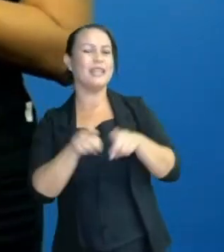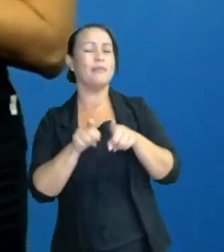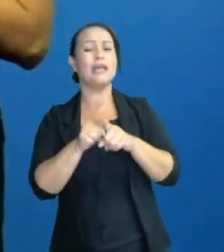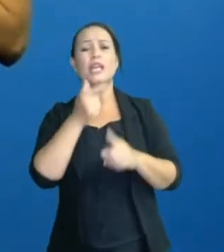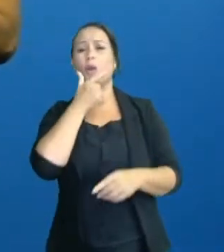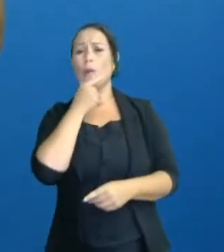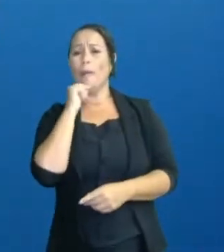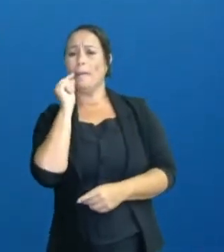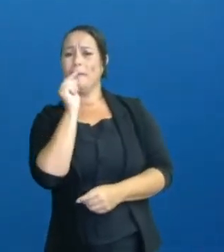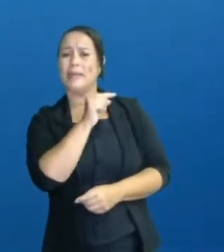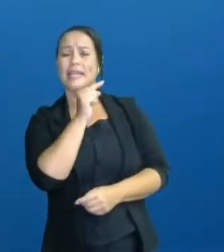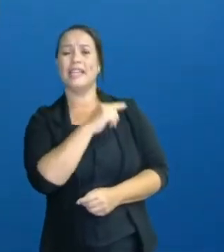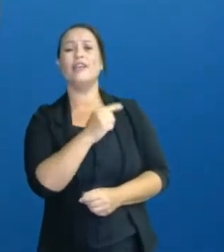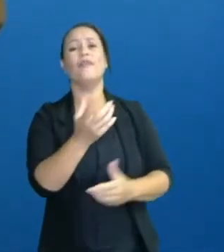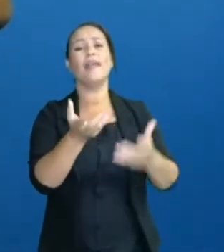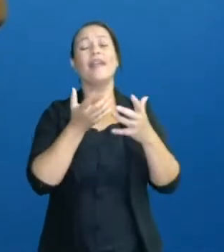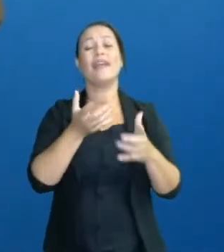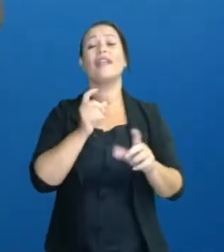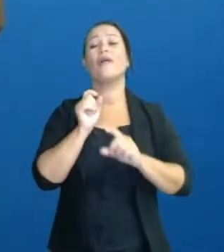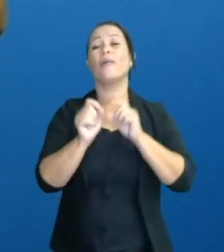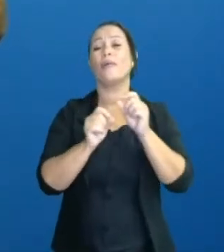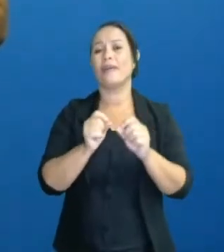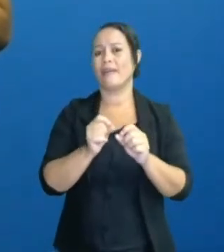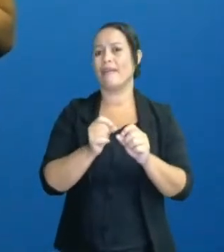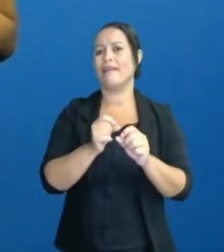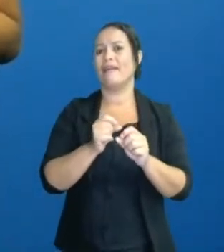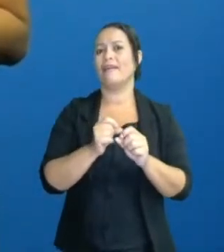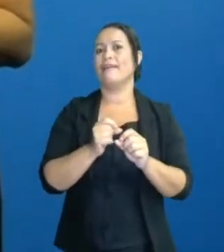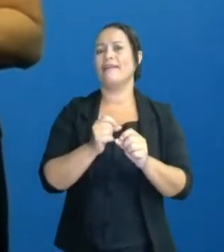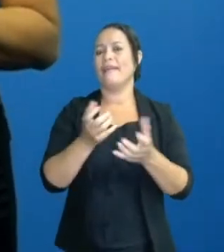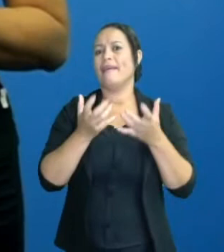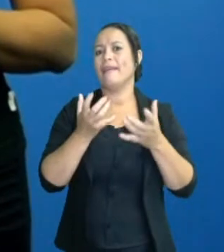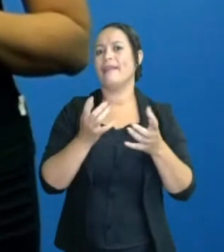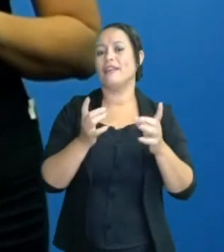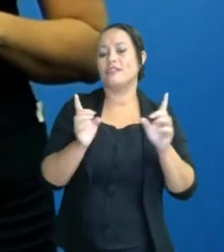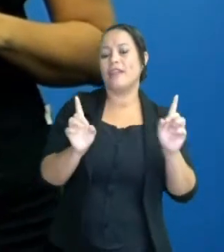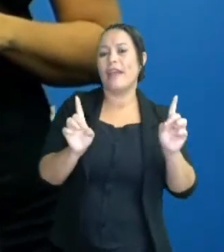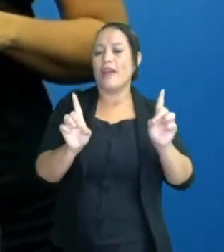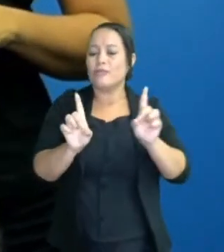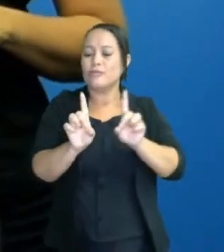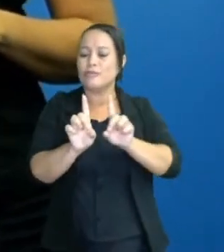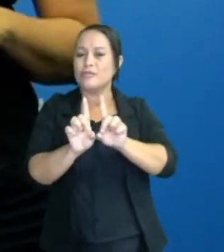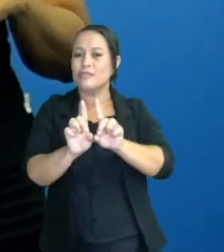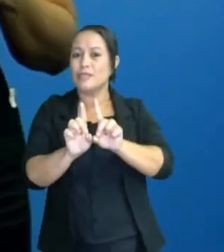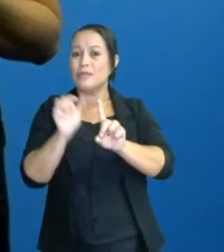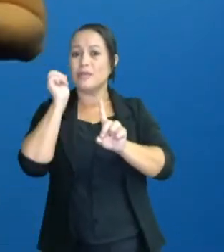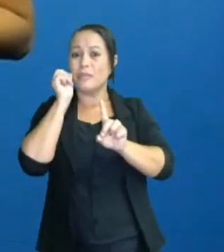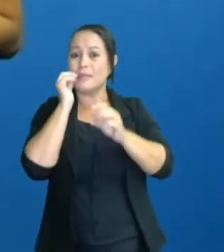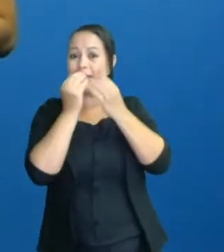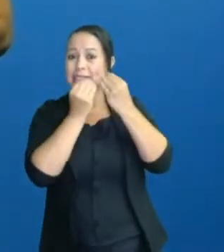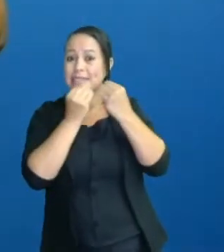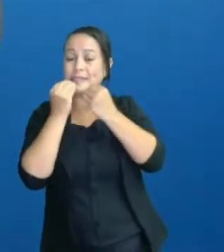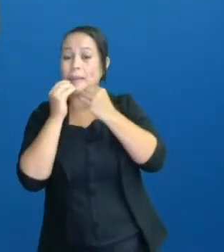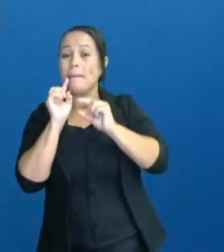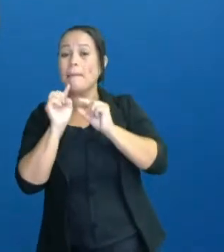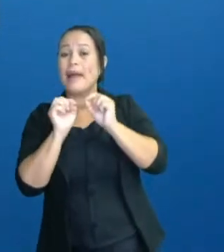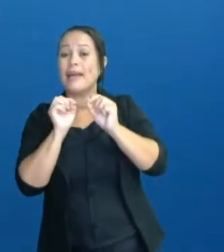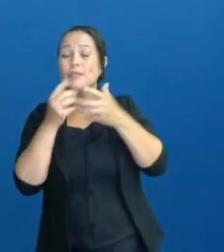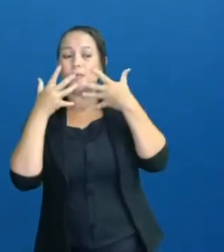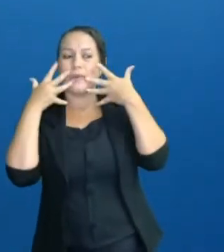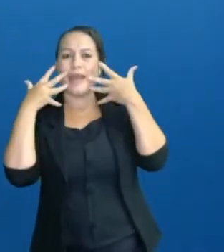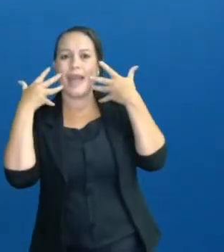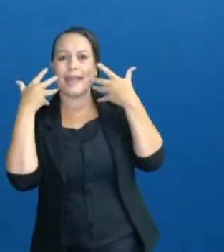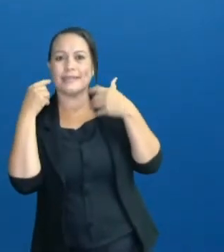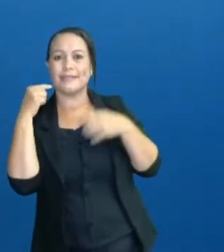aquele menininho ali, ele queria de todo jeito chegar perto de Magali. Mas o gatinho da Magali